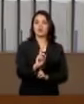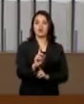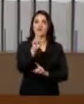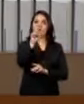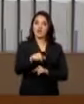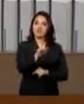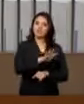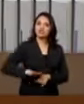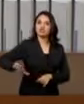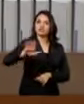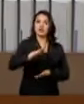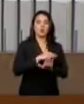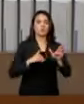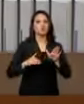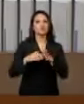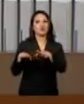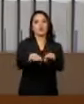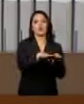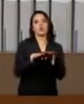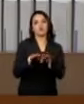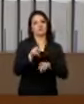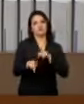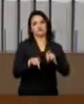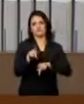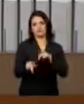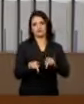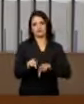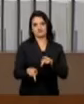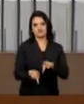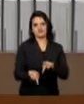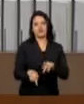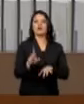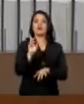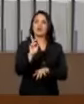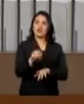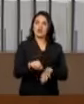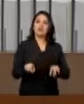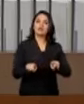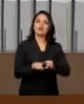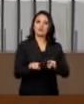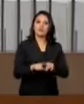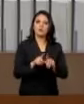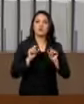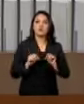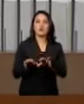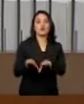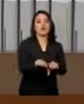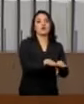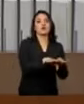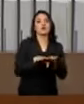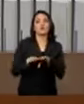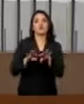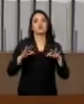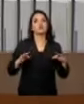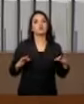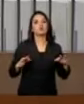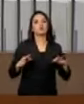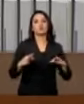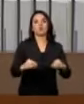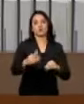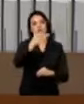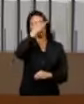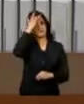uma premissa fundada exatamente no princípio da estrita igualdade de todos perante a